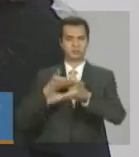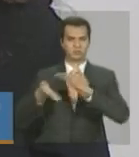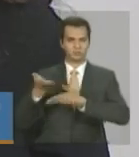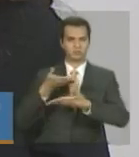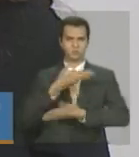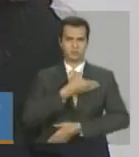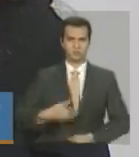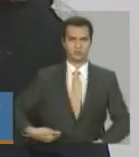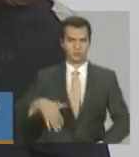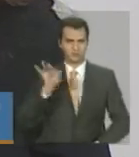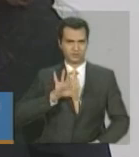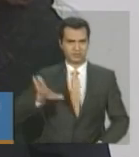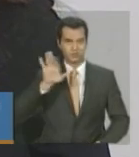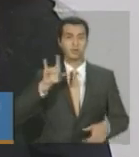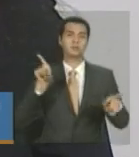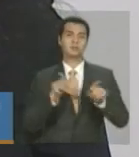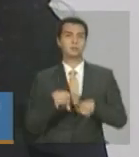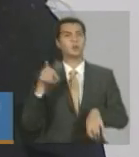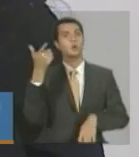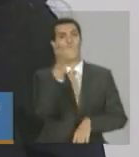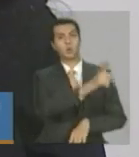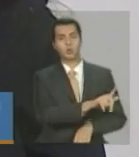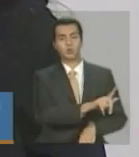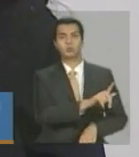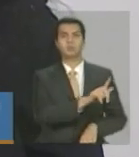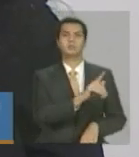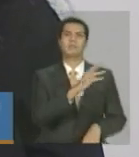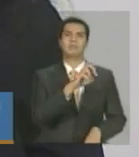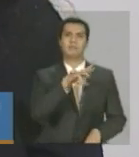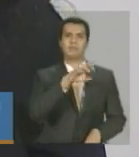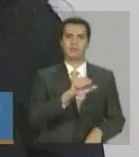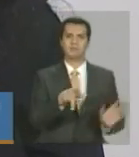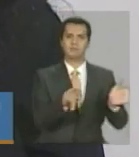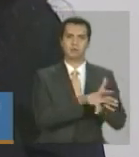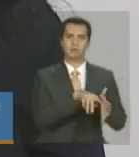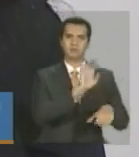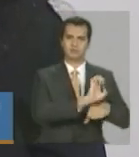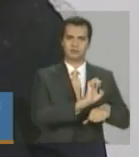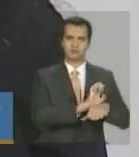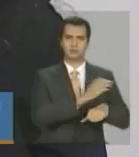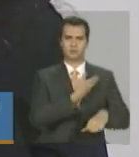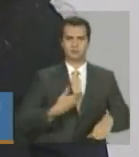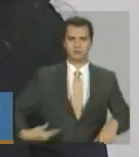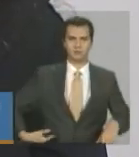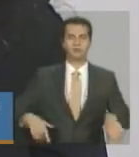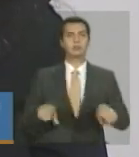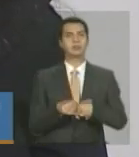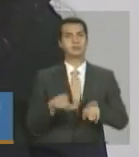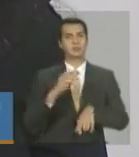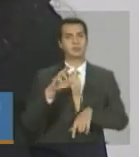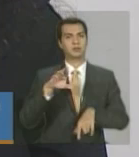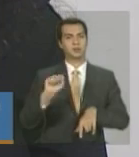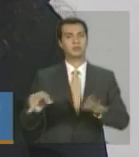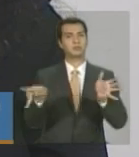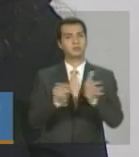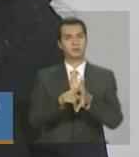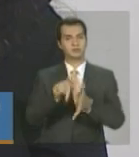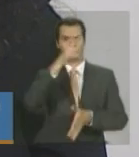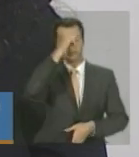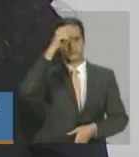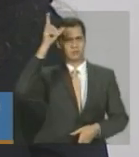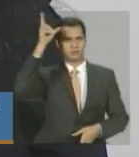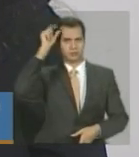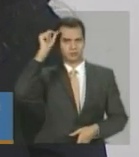federal, mas também os CRAS cofinanciados pelos governos municipais e estaduais. E, para nossa surpresa, naquele momento,